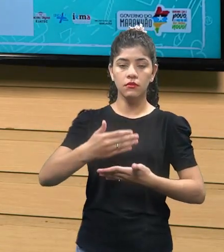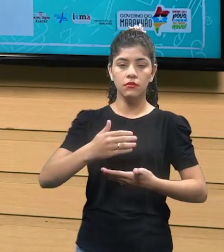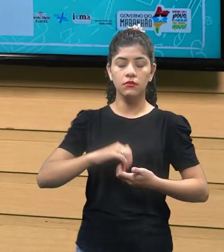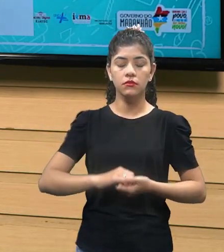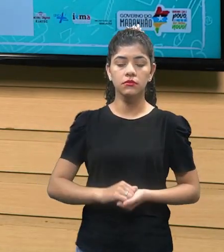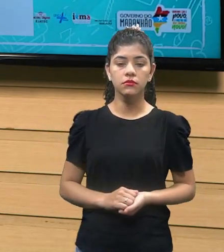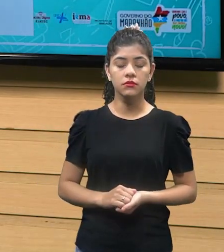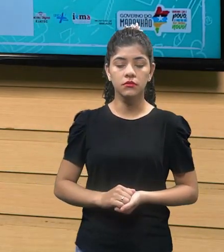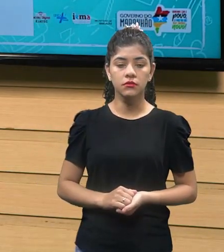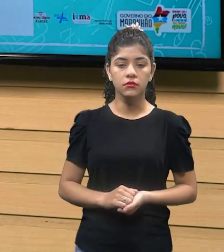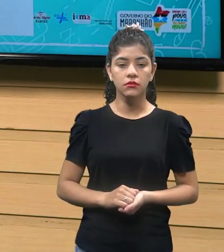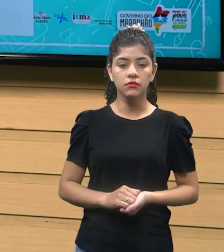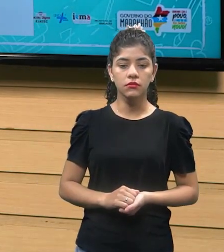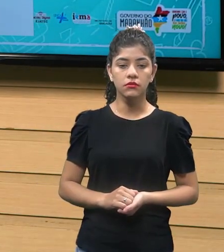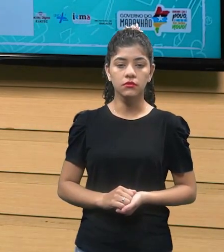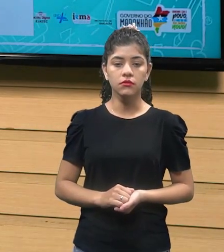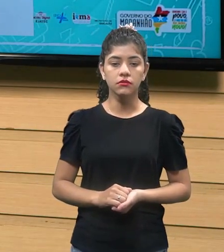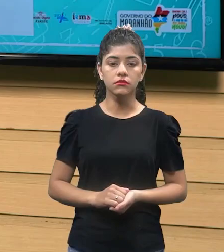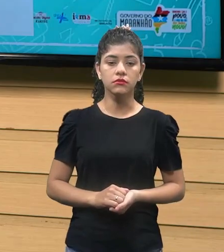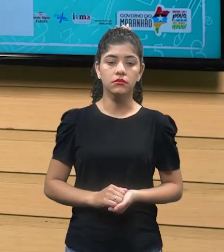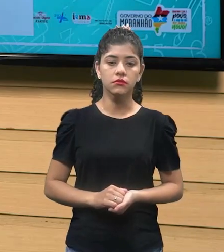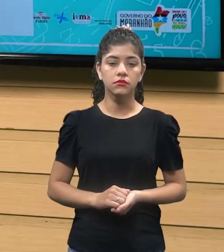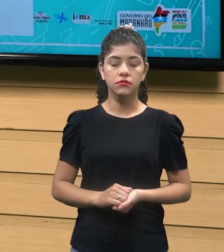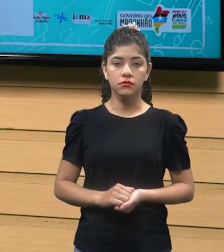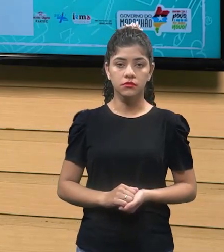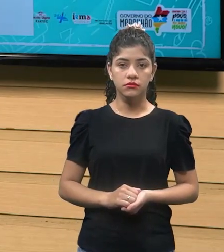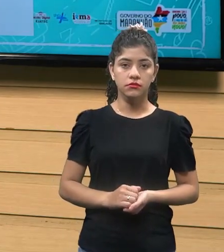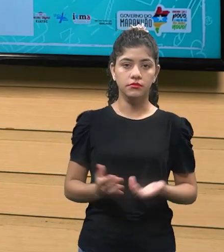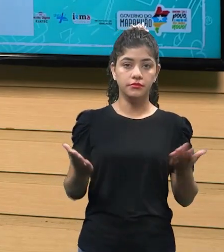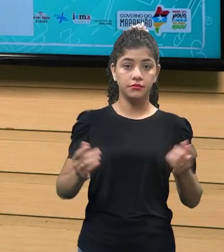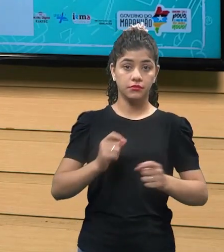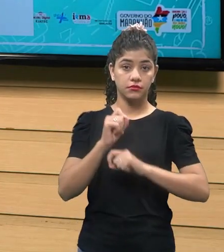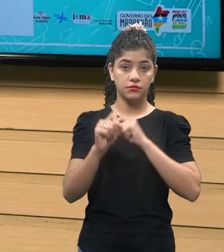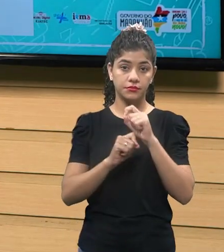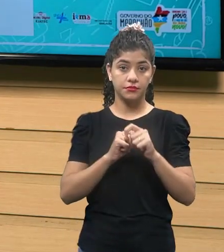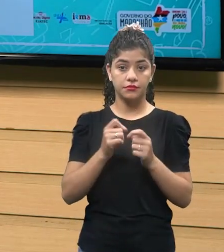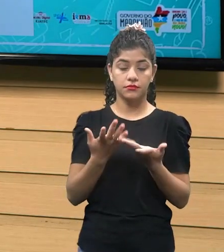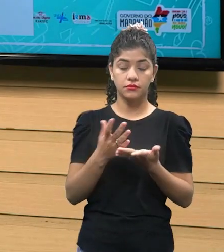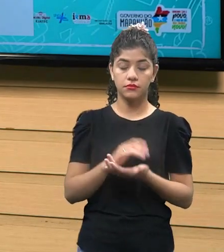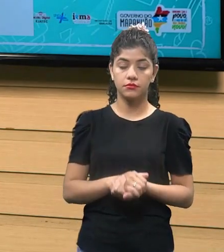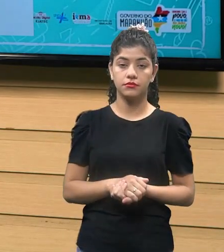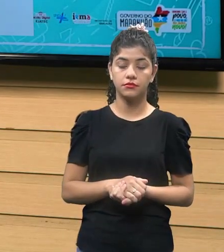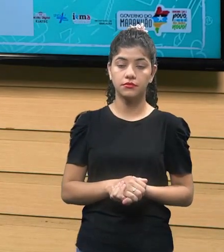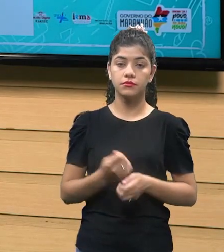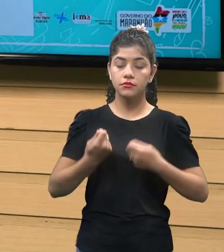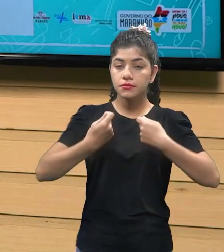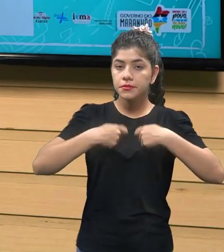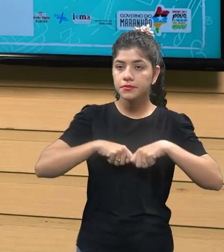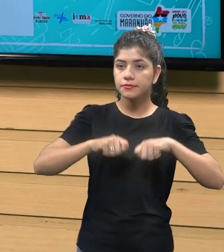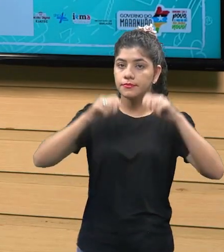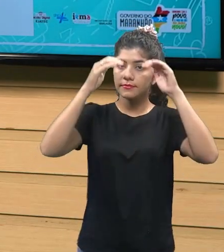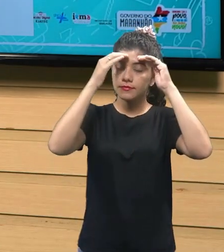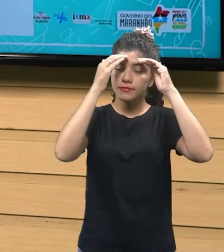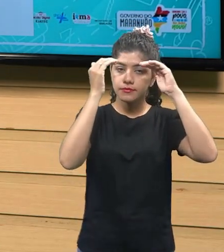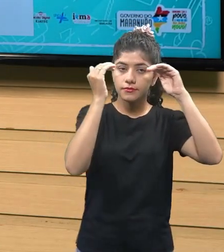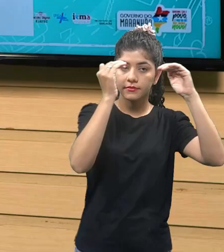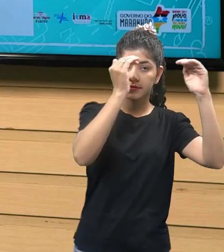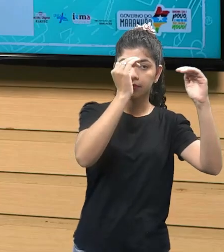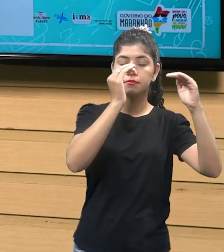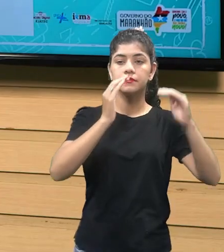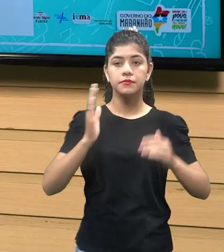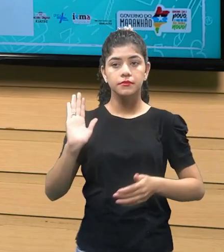certo? Para que este equipamento, para que esta máquina execute as tarefas de forma